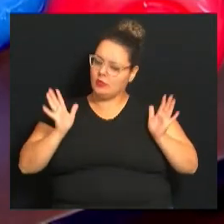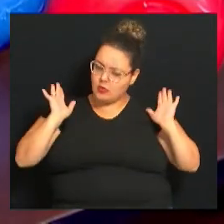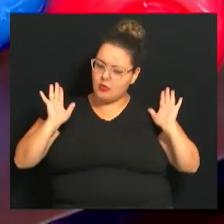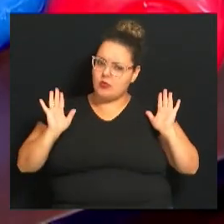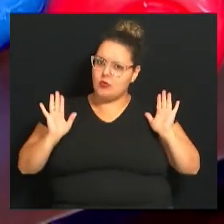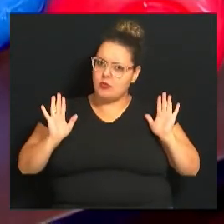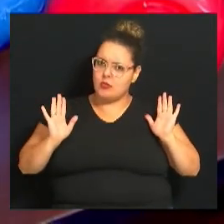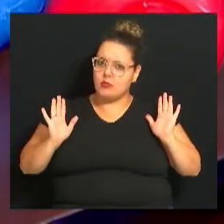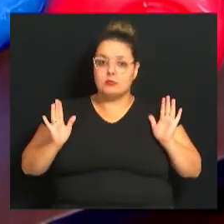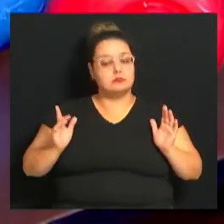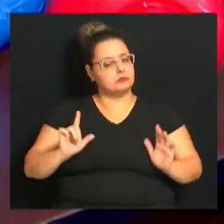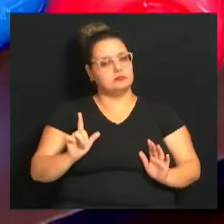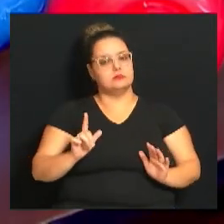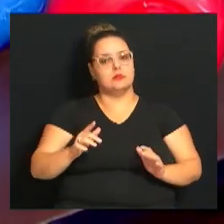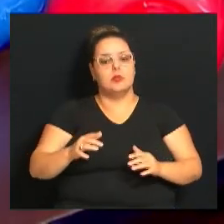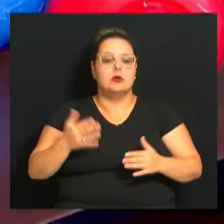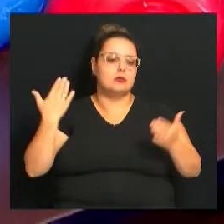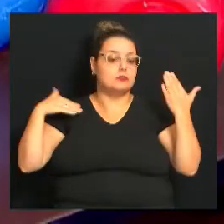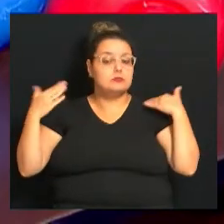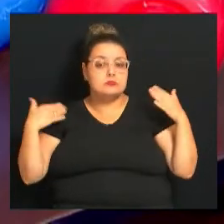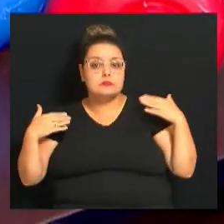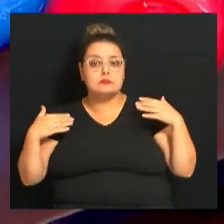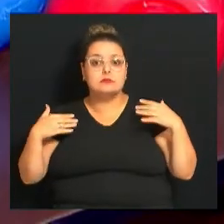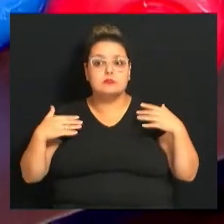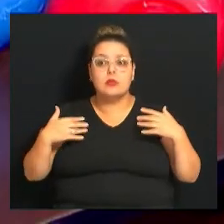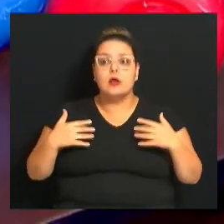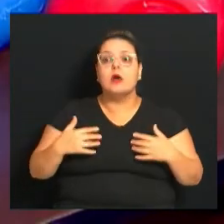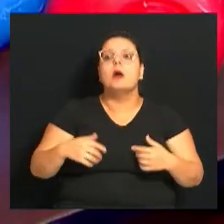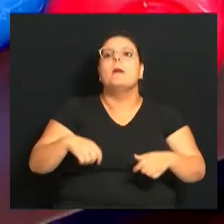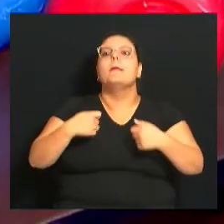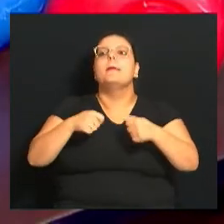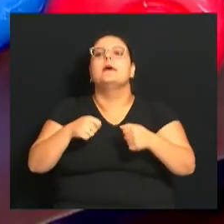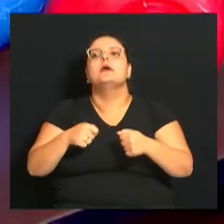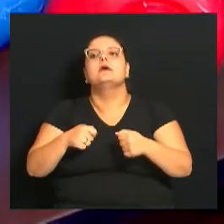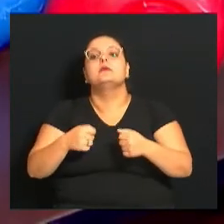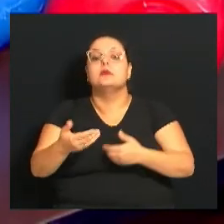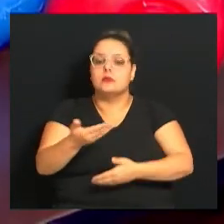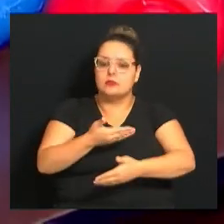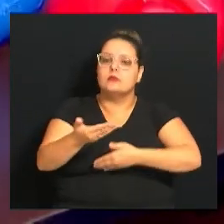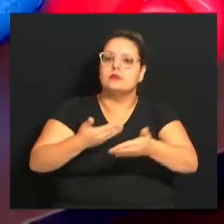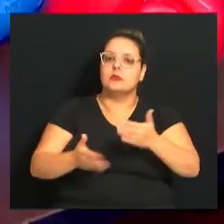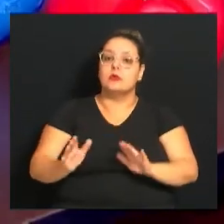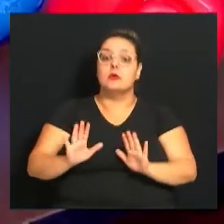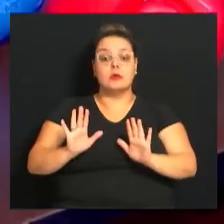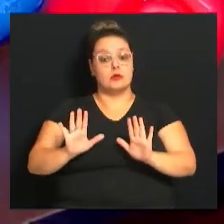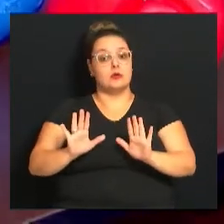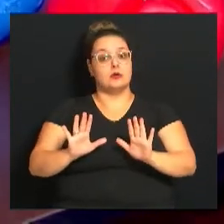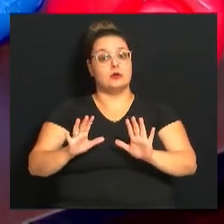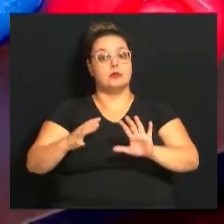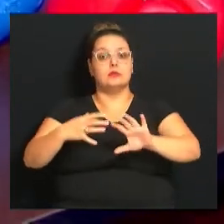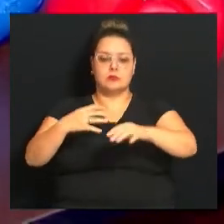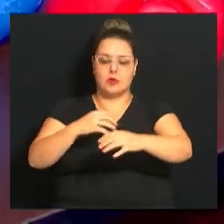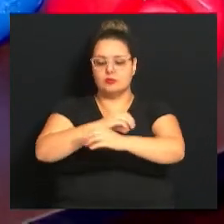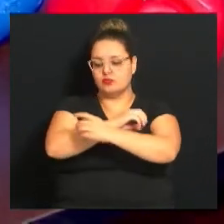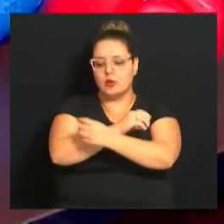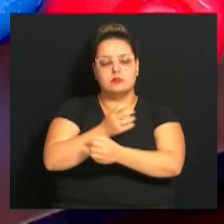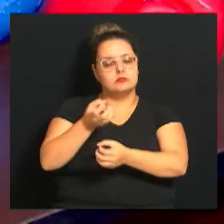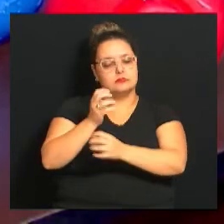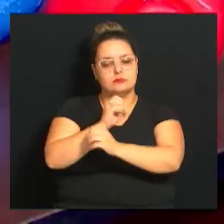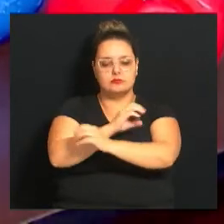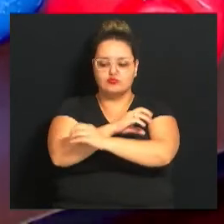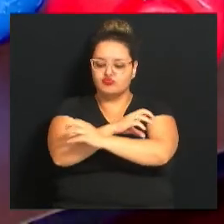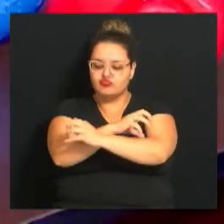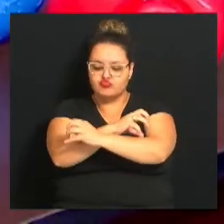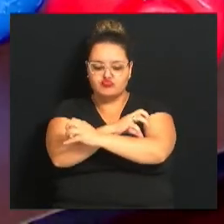Então, se você está no parque e está passeando, é preciso fazer essa interação desde que ela seja feita de forma gradativa. Porque muitas vezes um cachorro vai